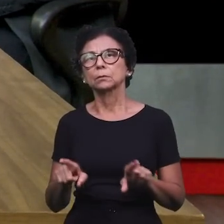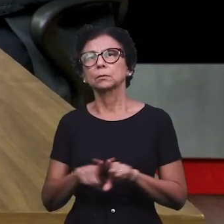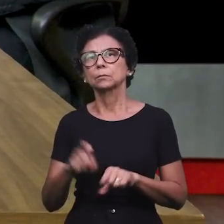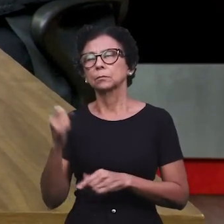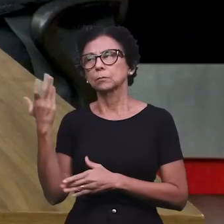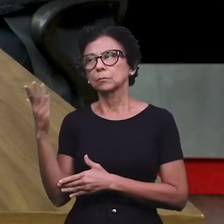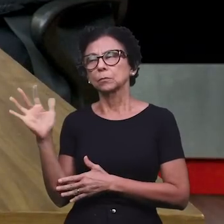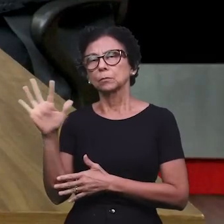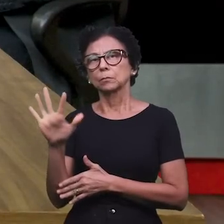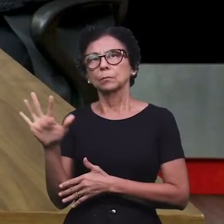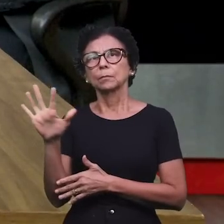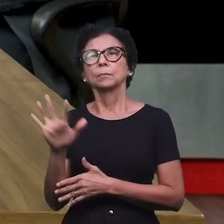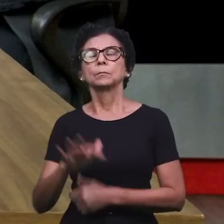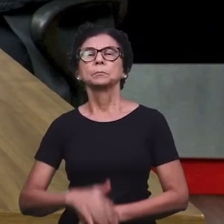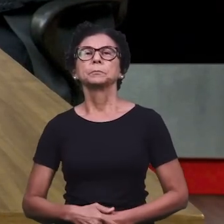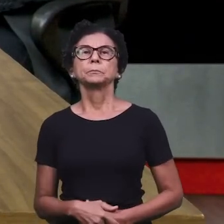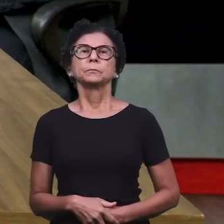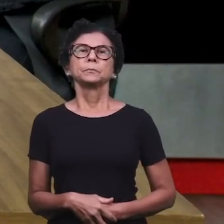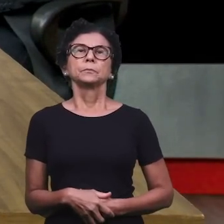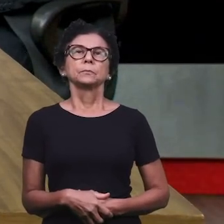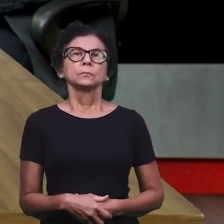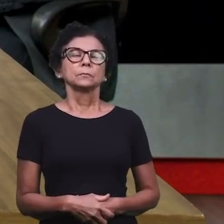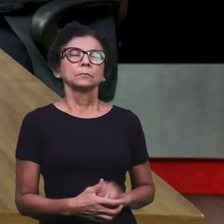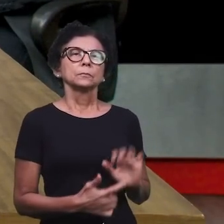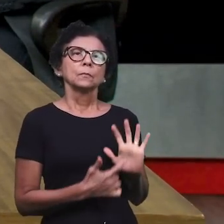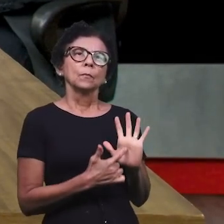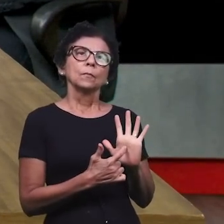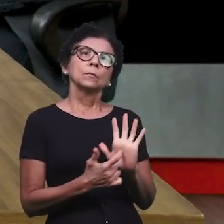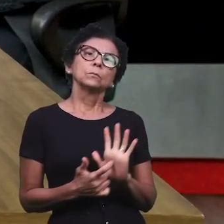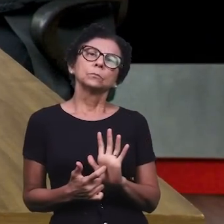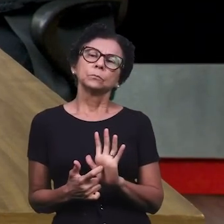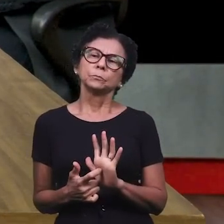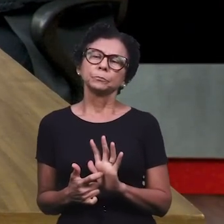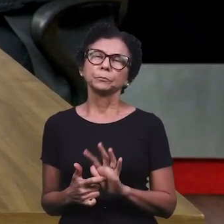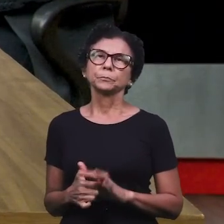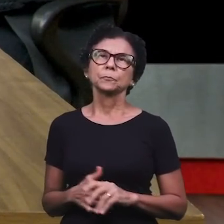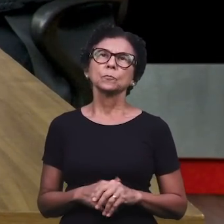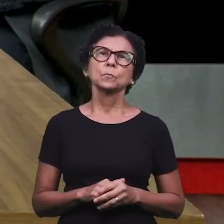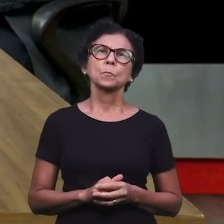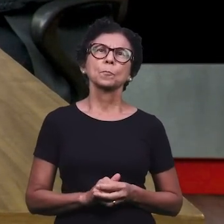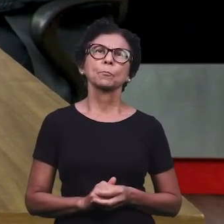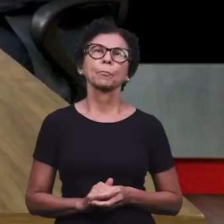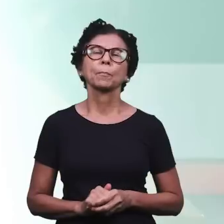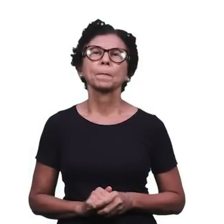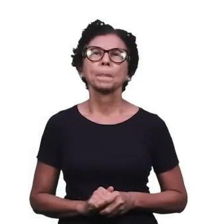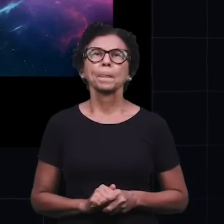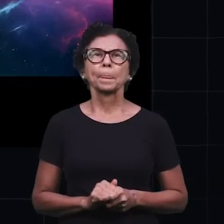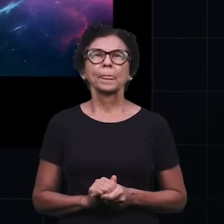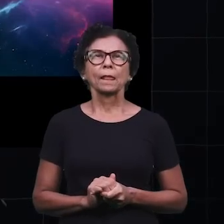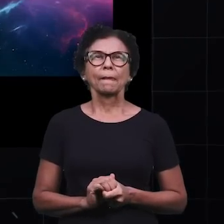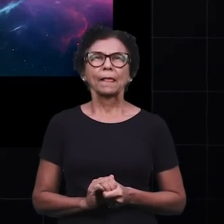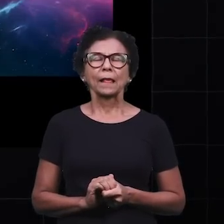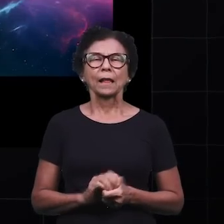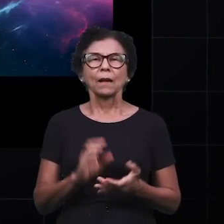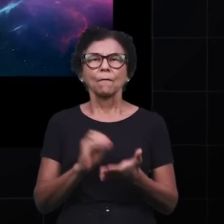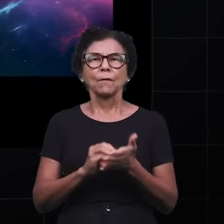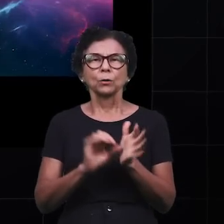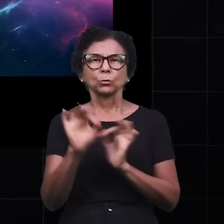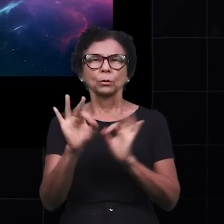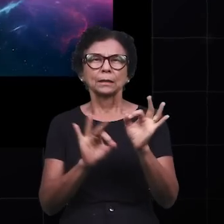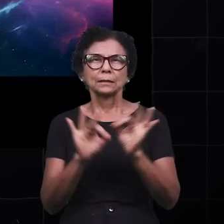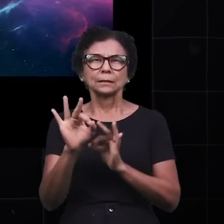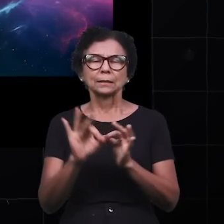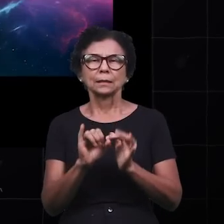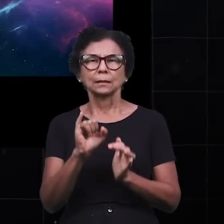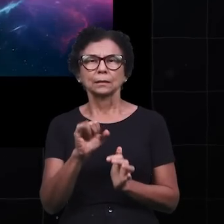slide aqui, passar para os irmãos, que ele mostra a entropia. Nós até falamos alguns programas